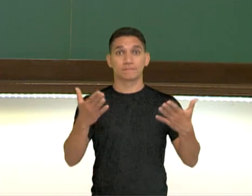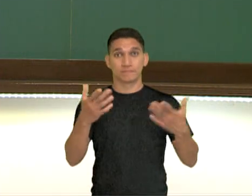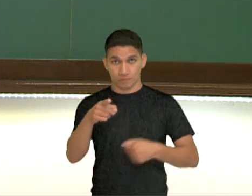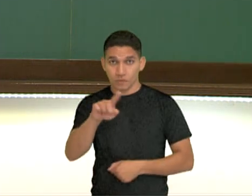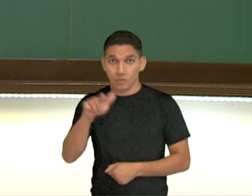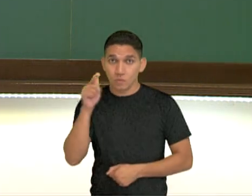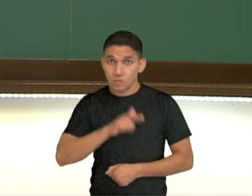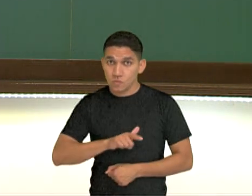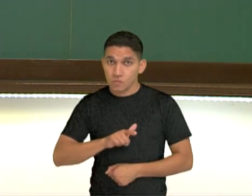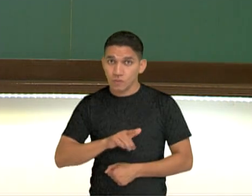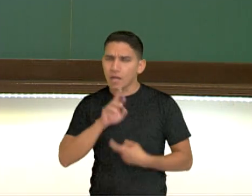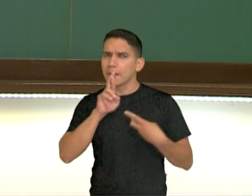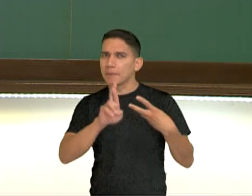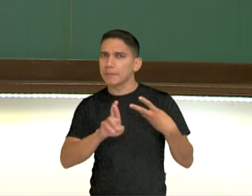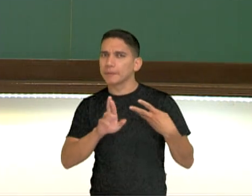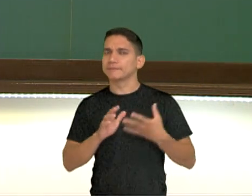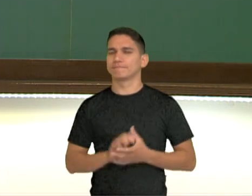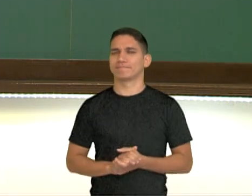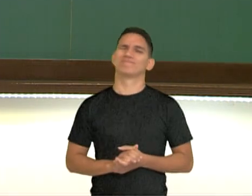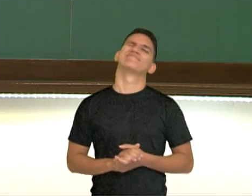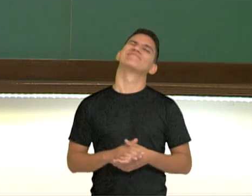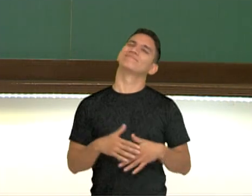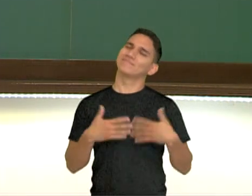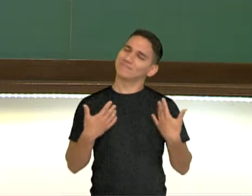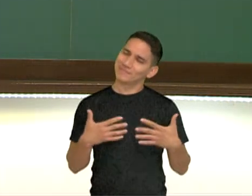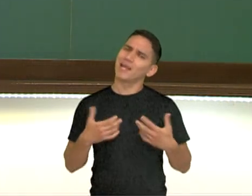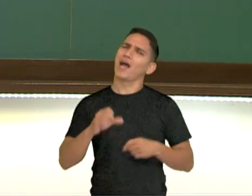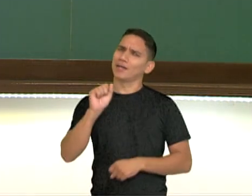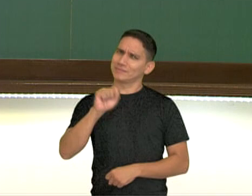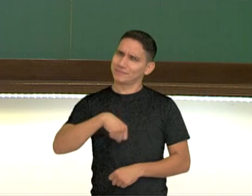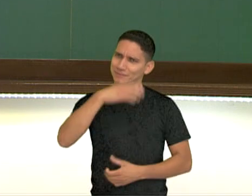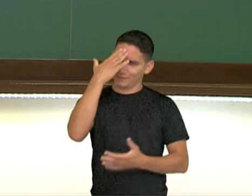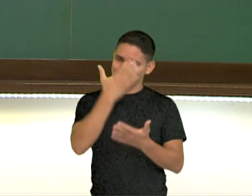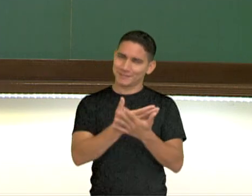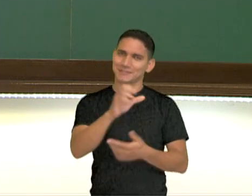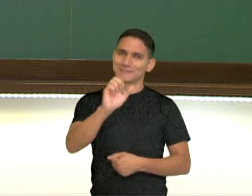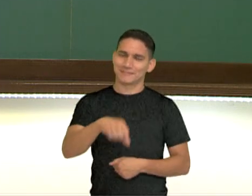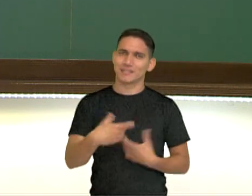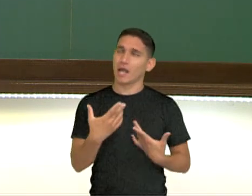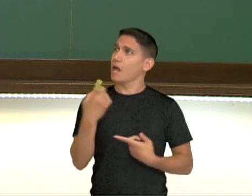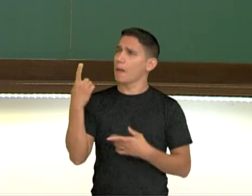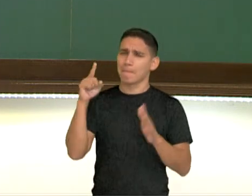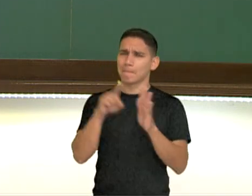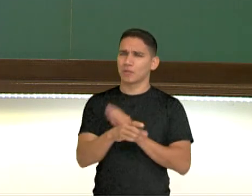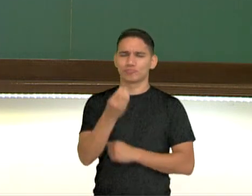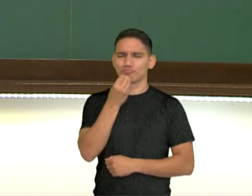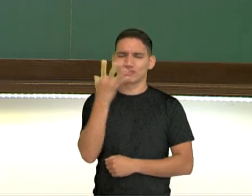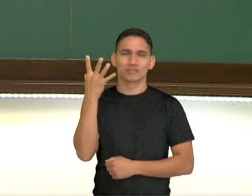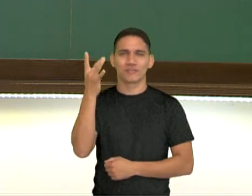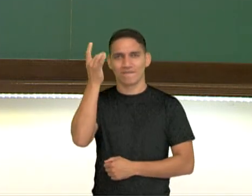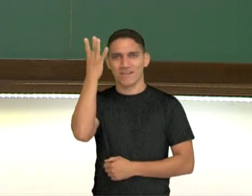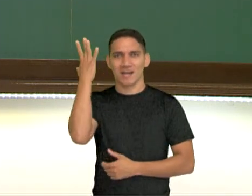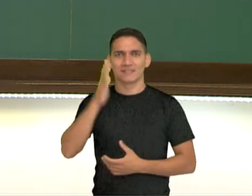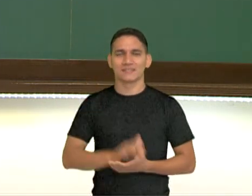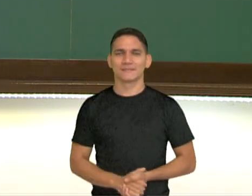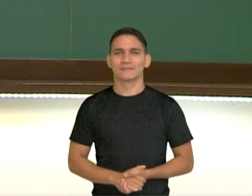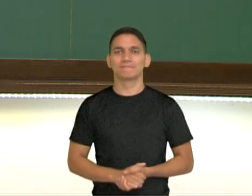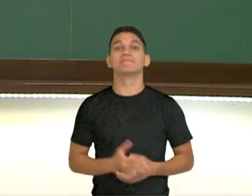E aí, meus queridos, conseguiram? Ah, cara, com certeza sim, né? Essa questão tá, ó, mel na chupeta. Então,